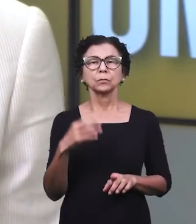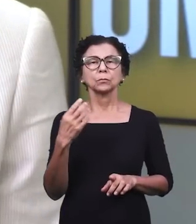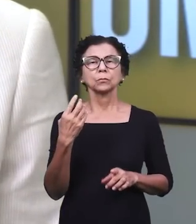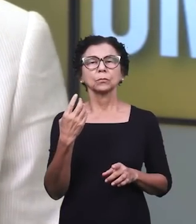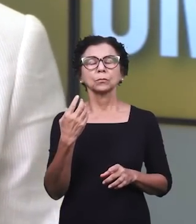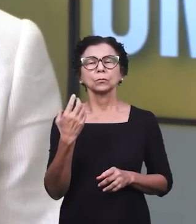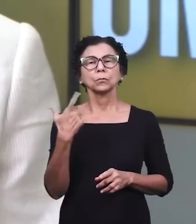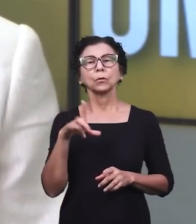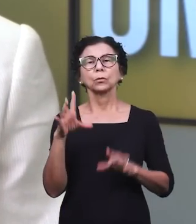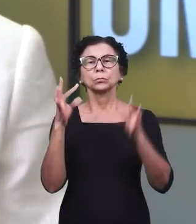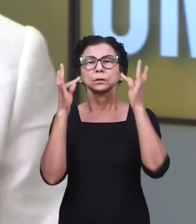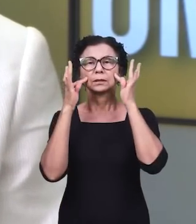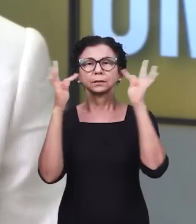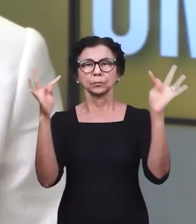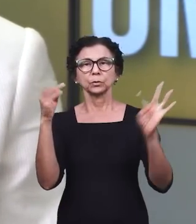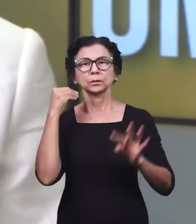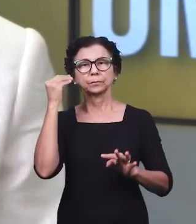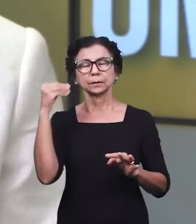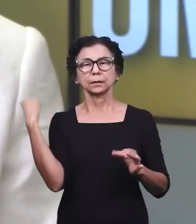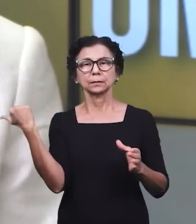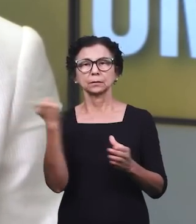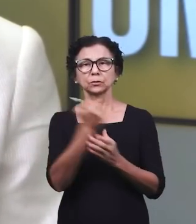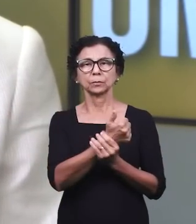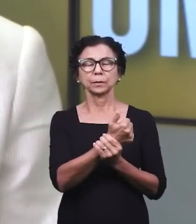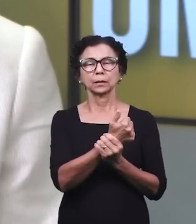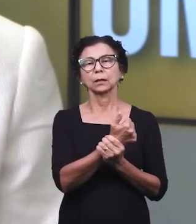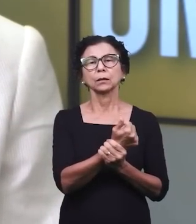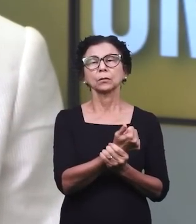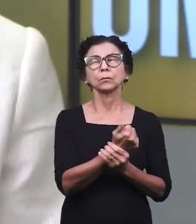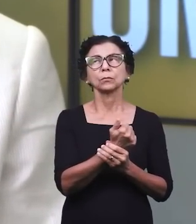é quando o Senhor fala para Abraão